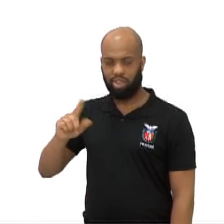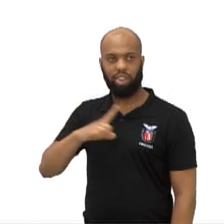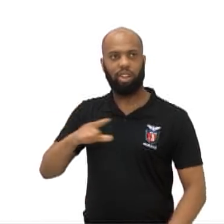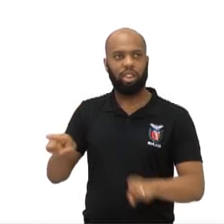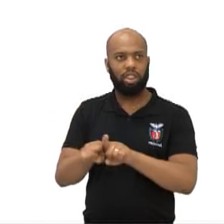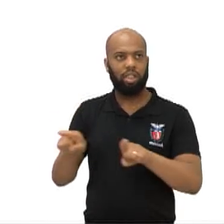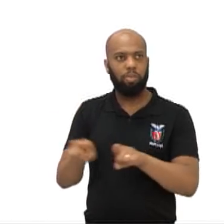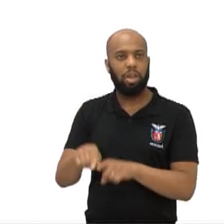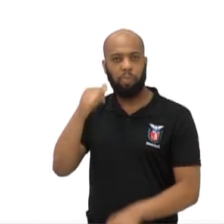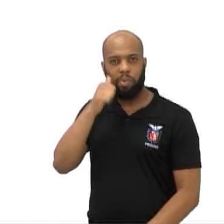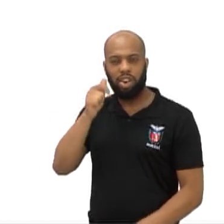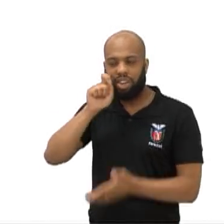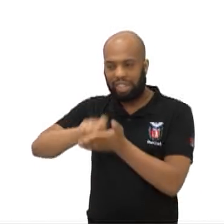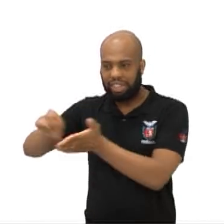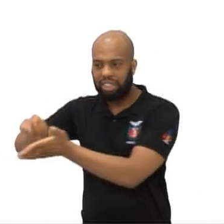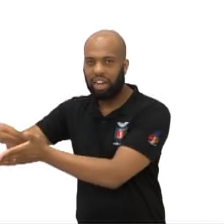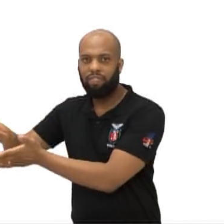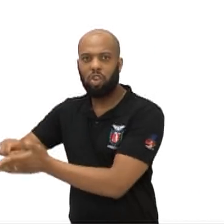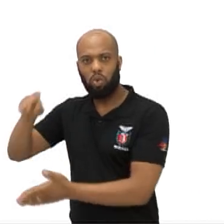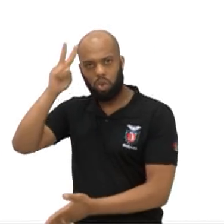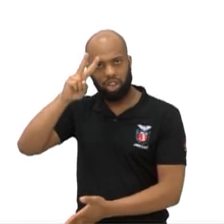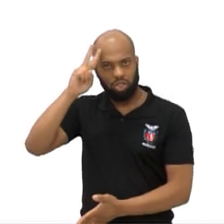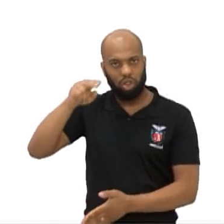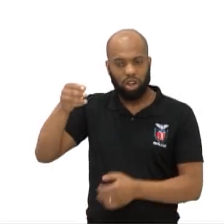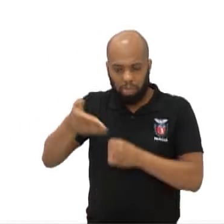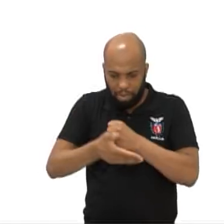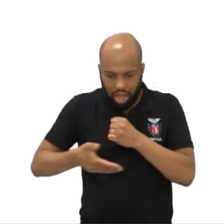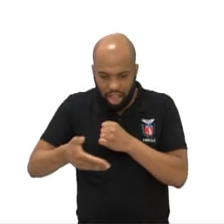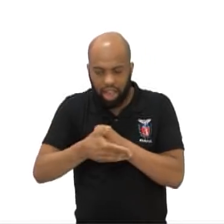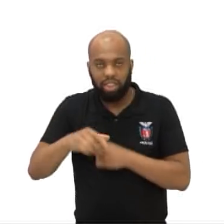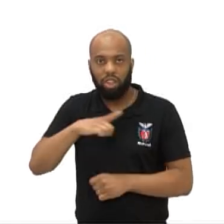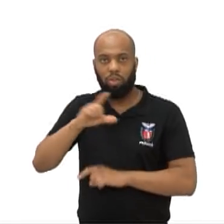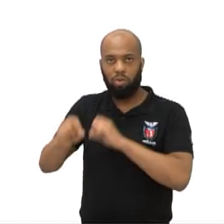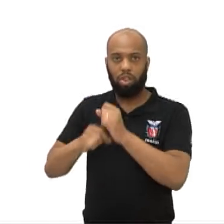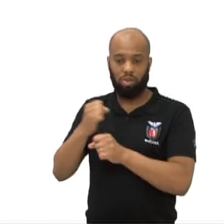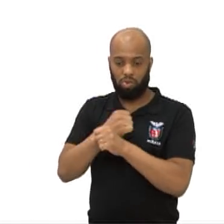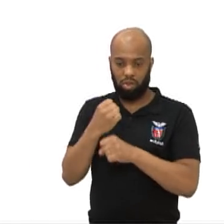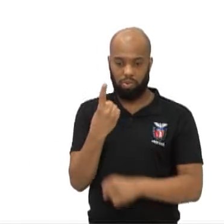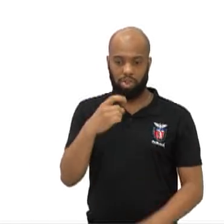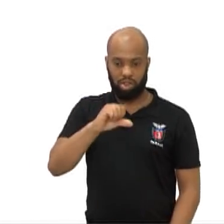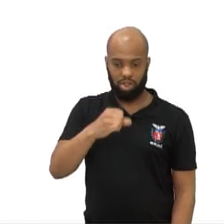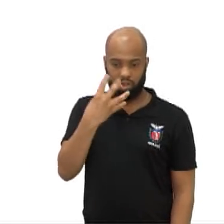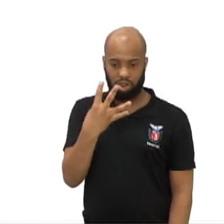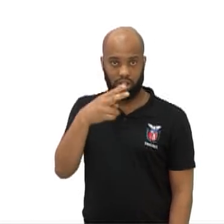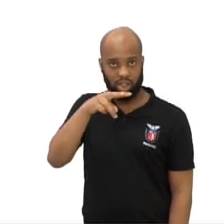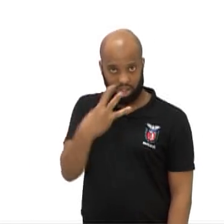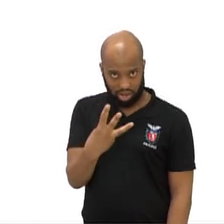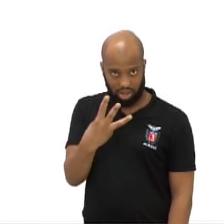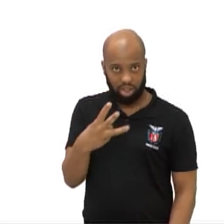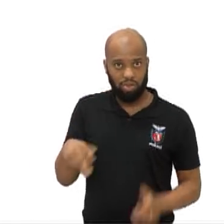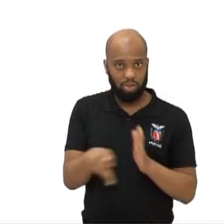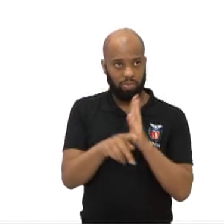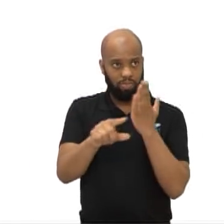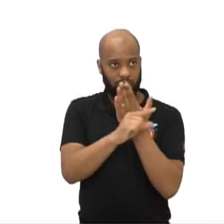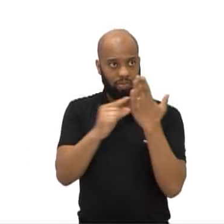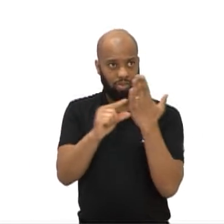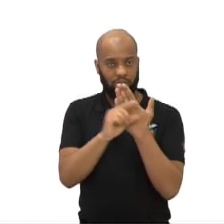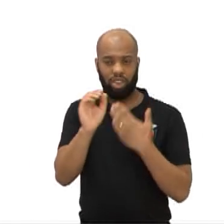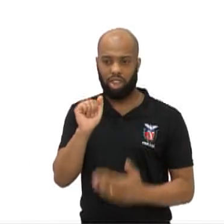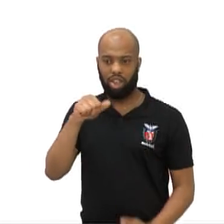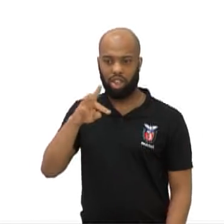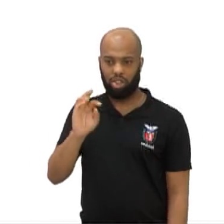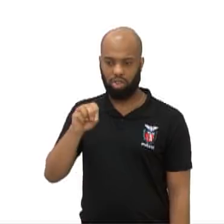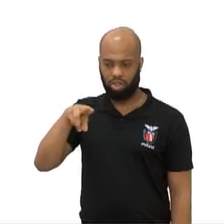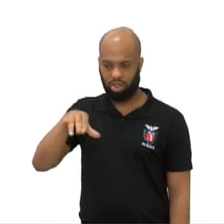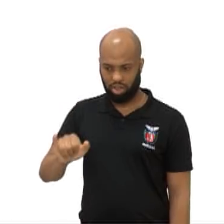Brignon escreveu o roteiro baseando-se no romance homônimo de 1943 do autor Anthony